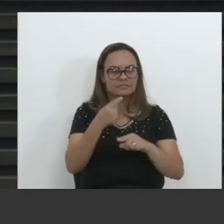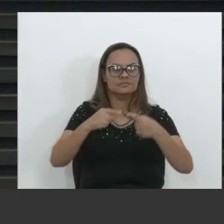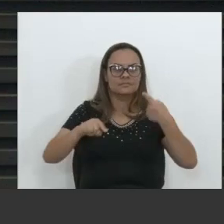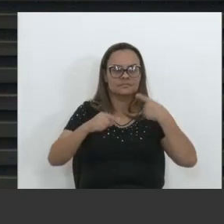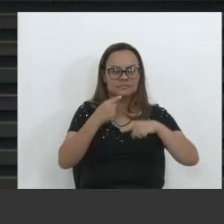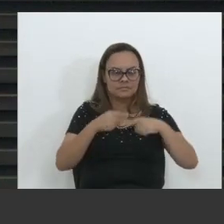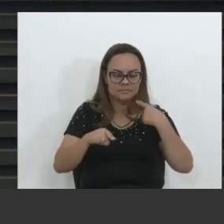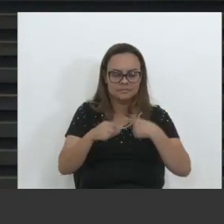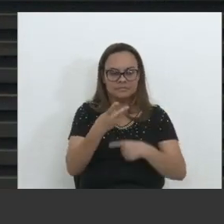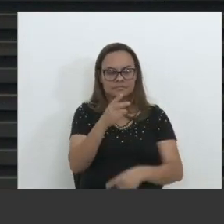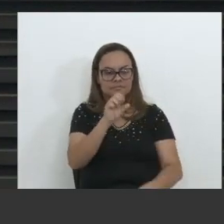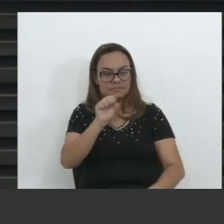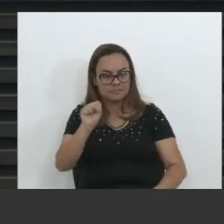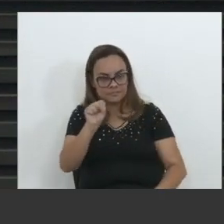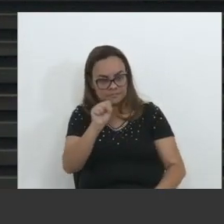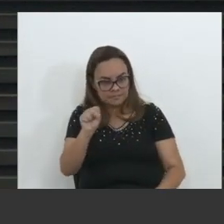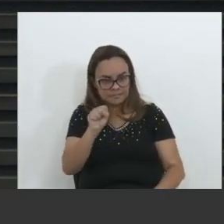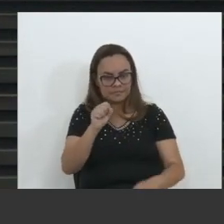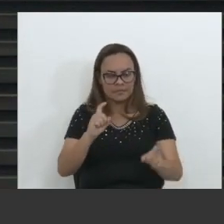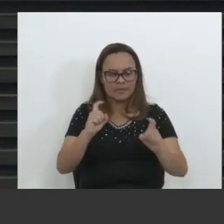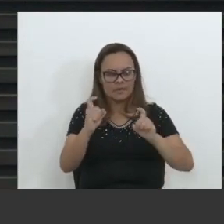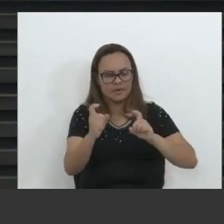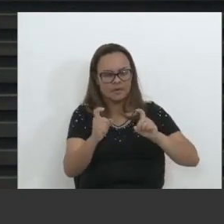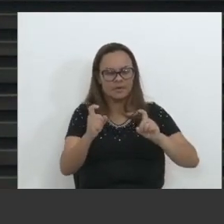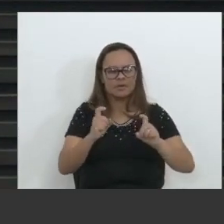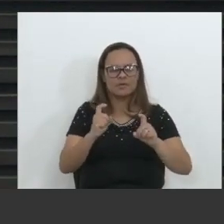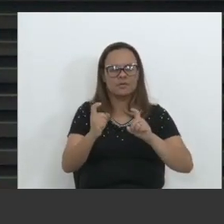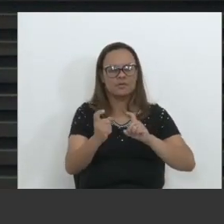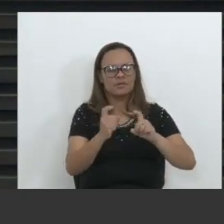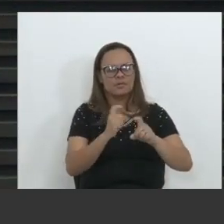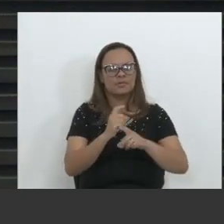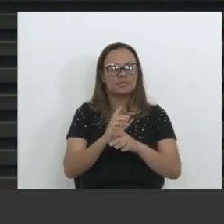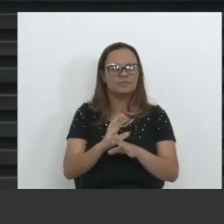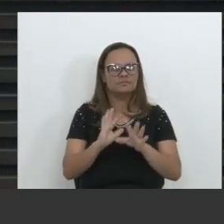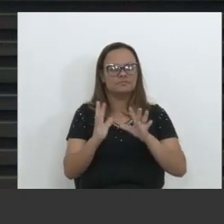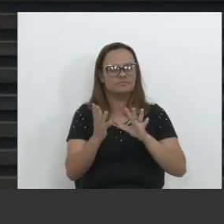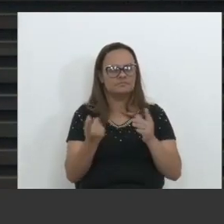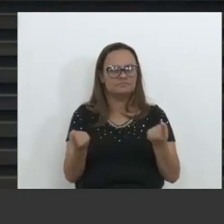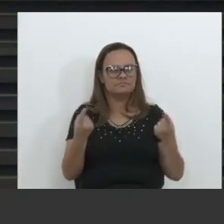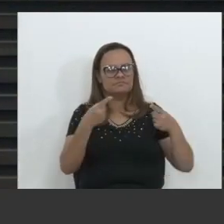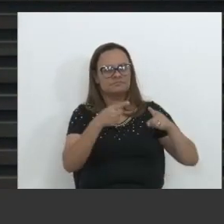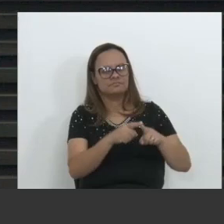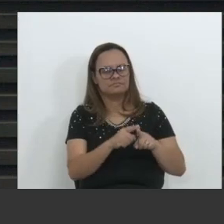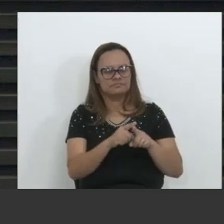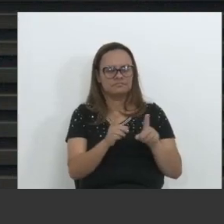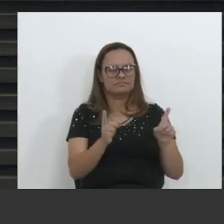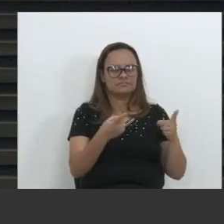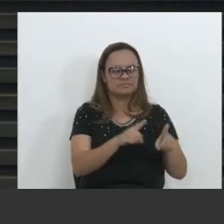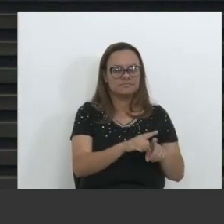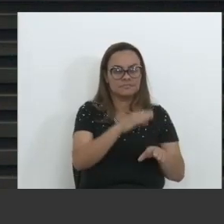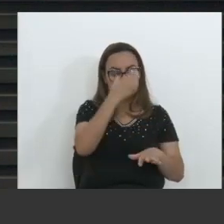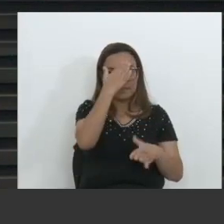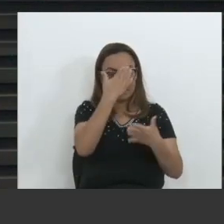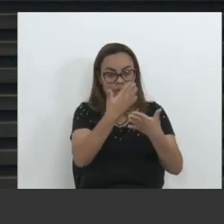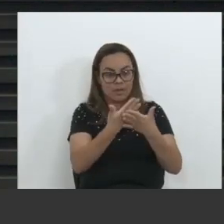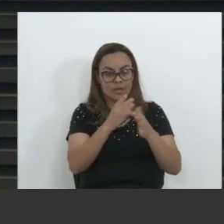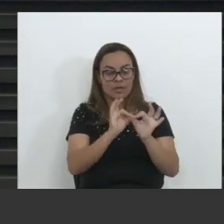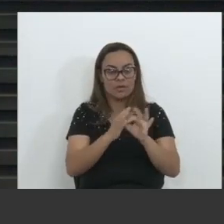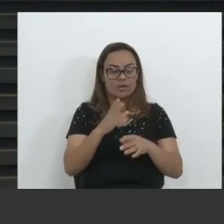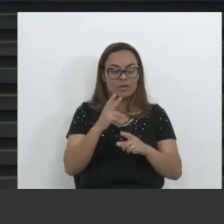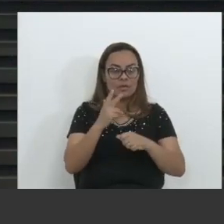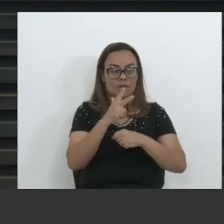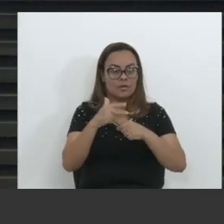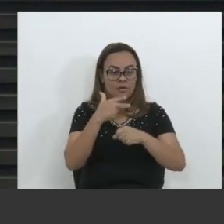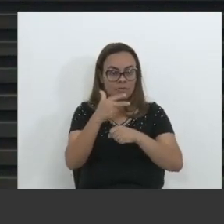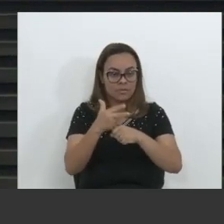2018 a rodar o longa e tivemos um posicionamento contrário da parceira da época pois acreditava que o filme deveria ser